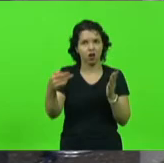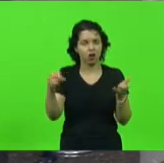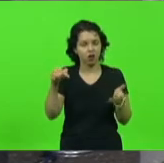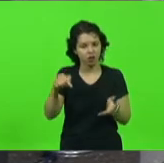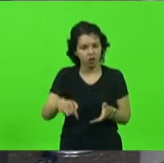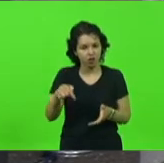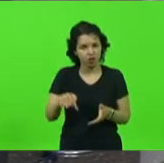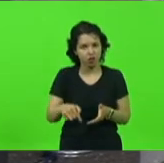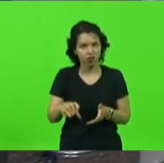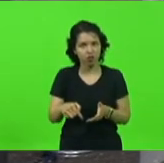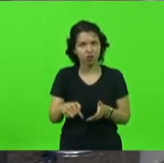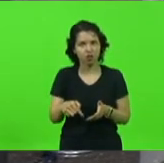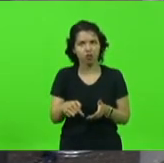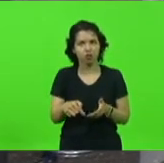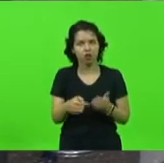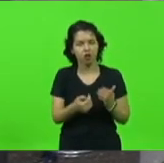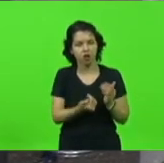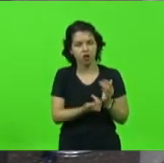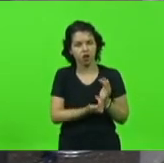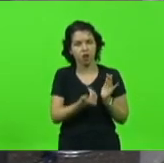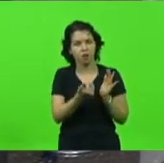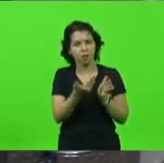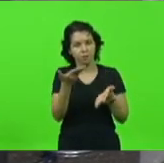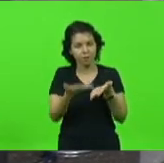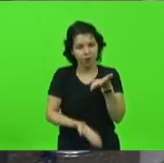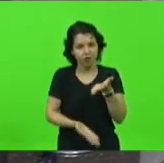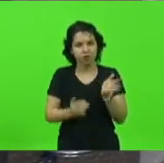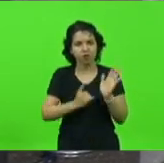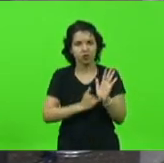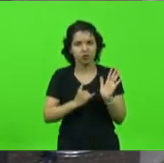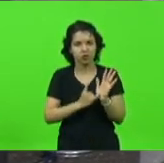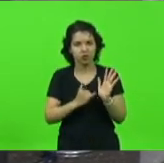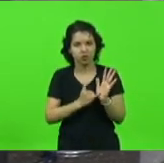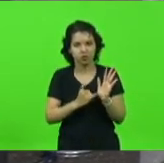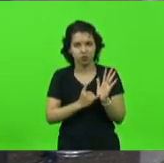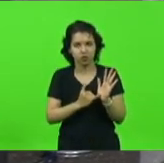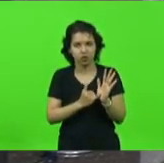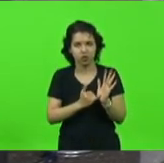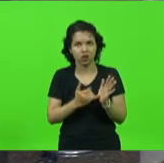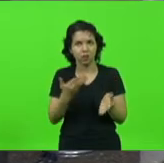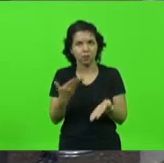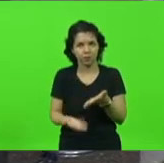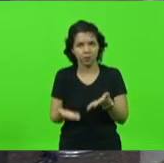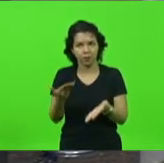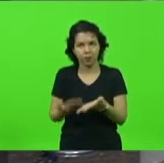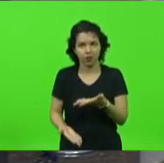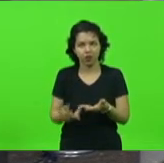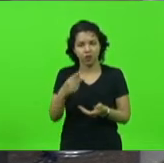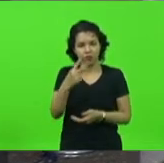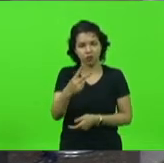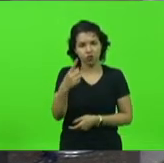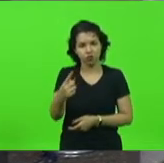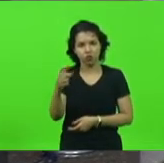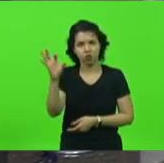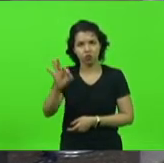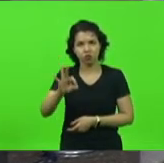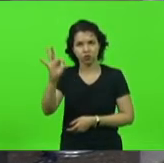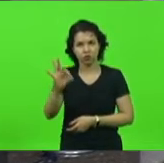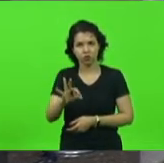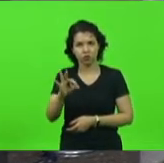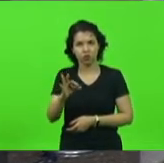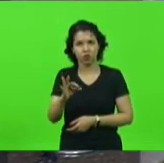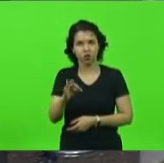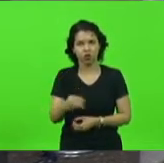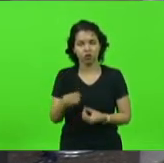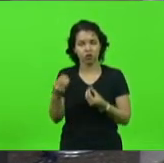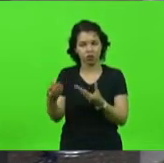Aqui é reposição de perdas inflacionárias. As perdas somam 21%. O governo está dando para